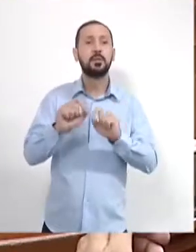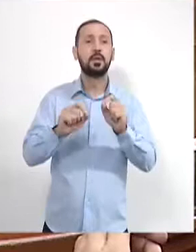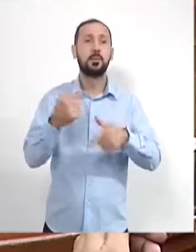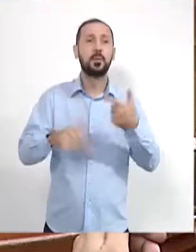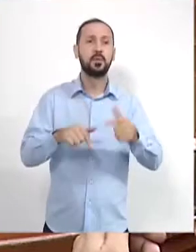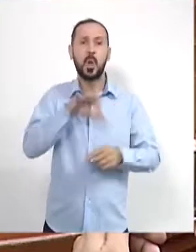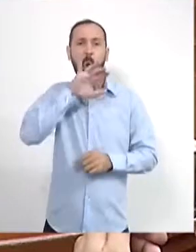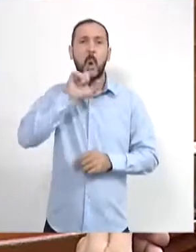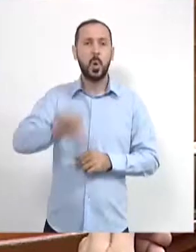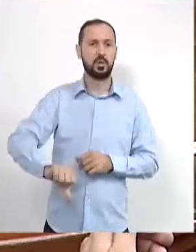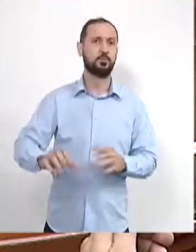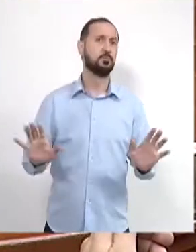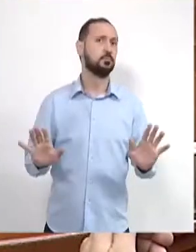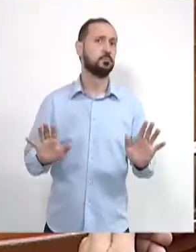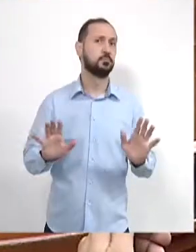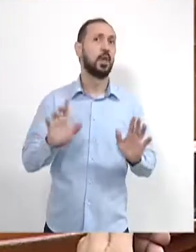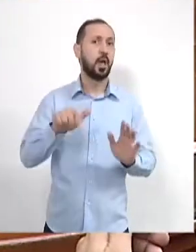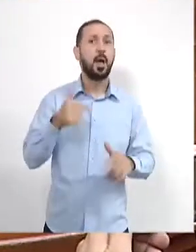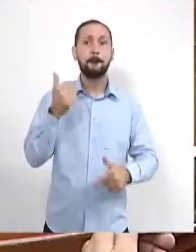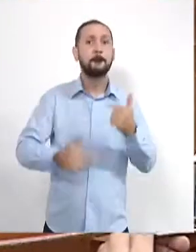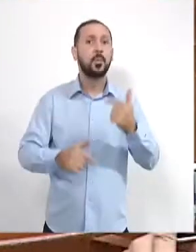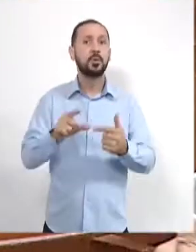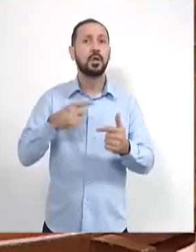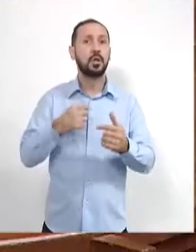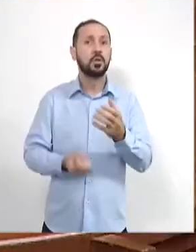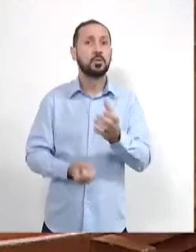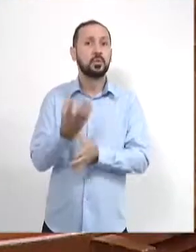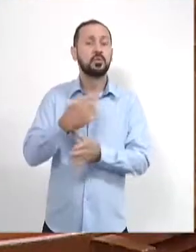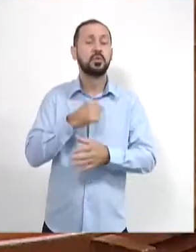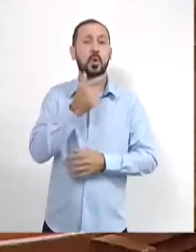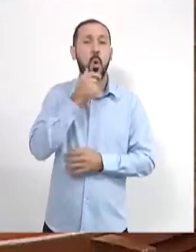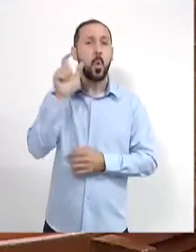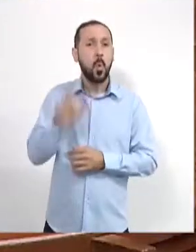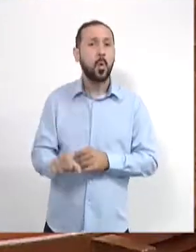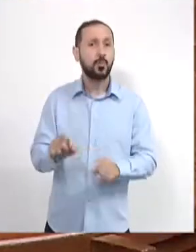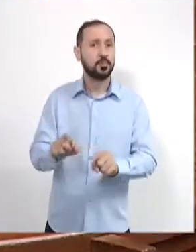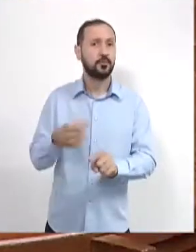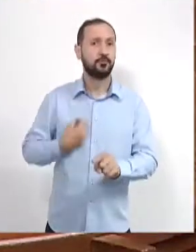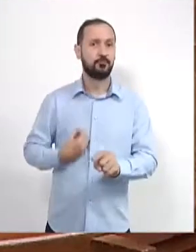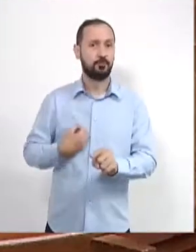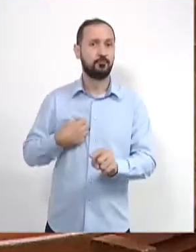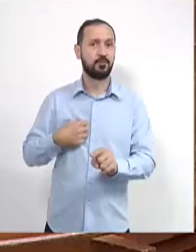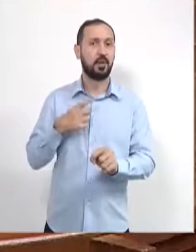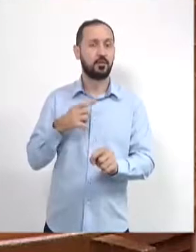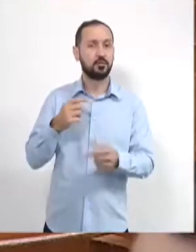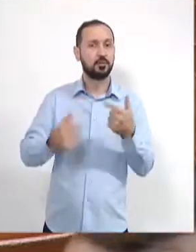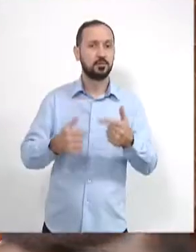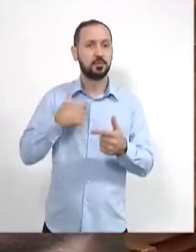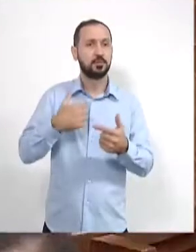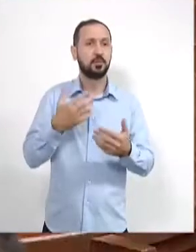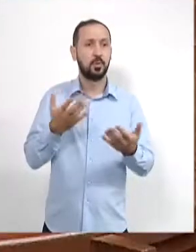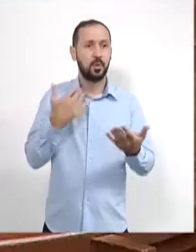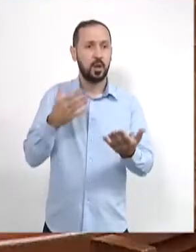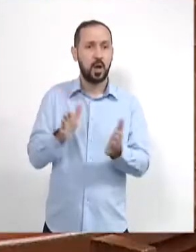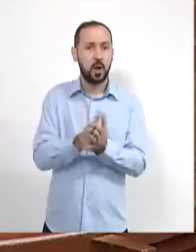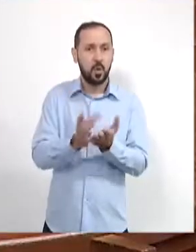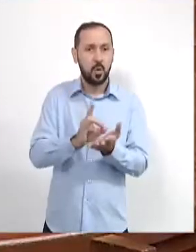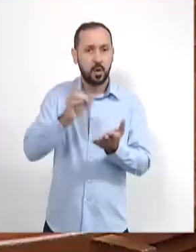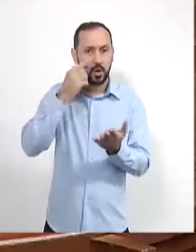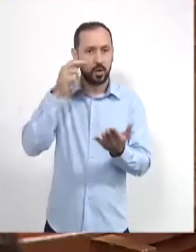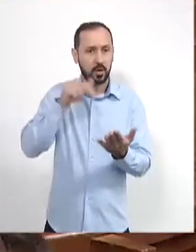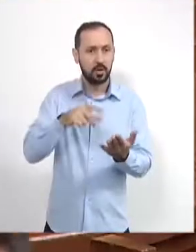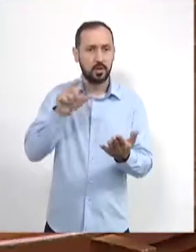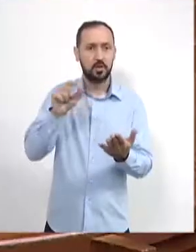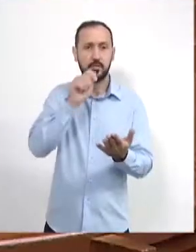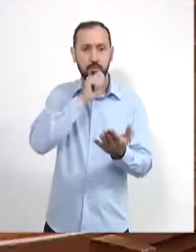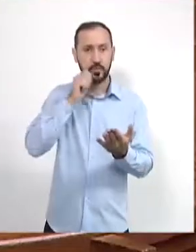não presta. A política, ela existe desde que o homem existe. Se nós olharmos o próprio livro sagrado, deputado